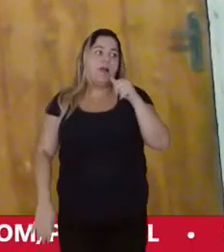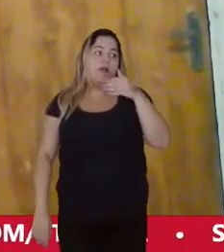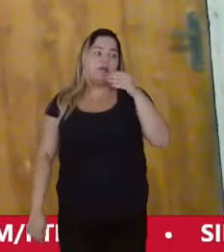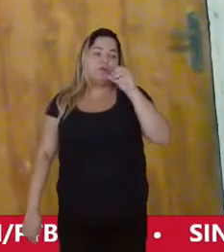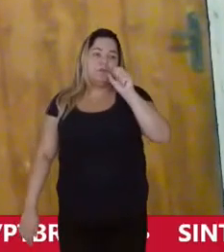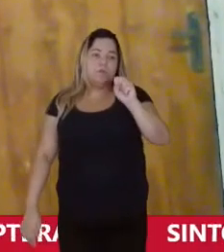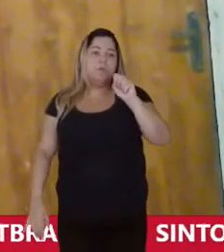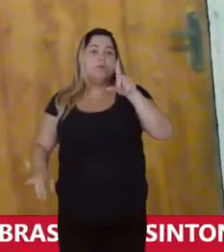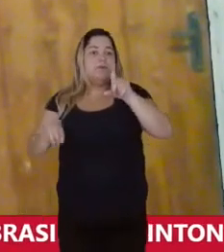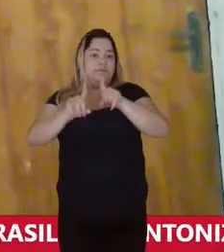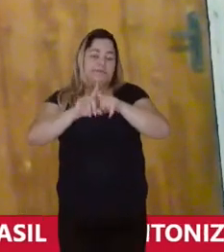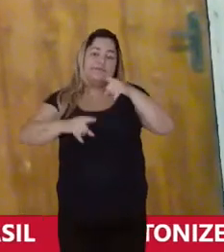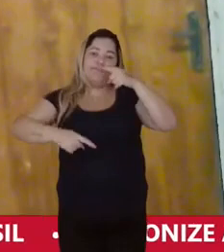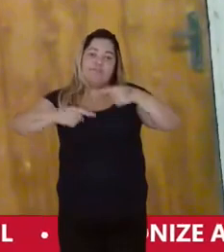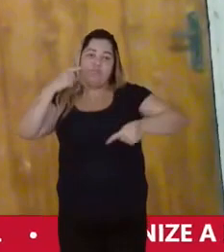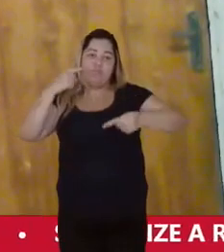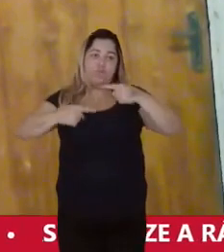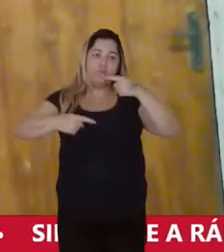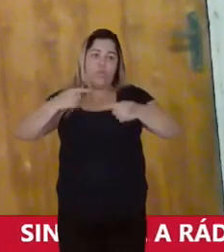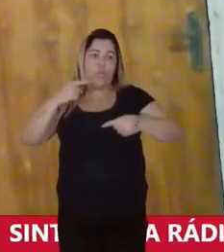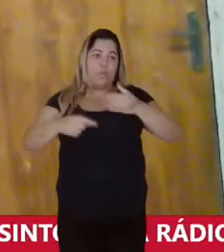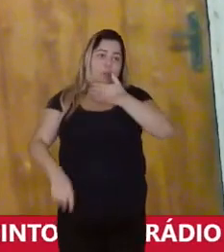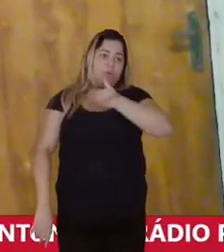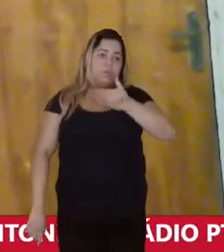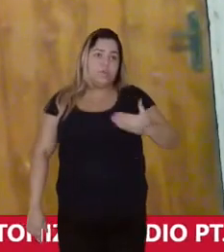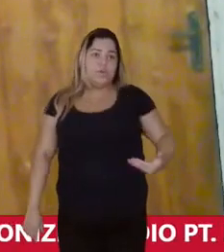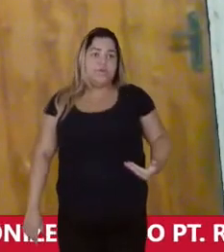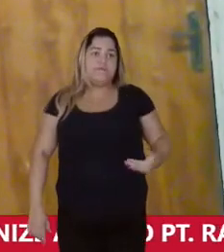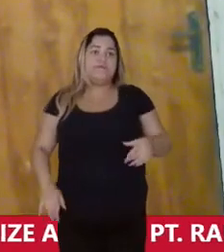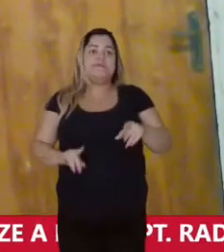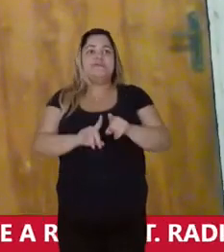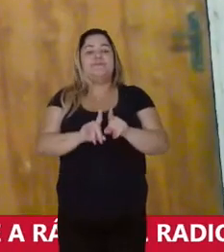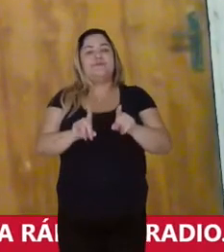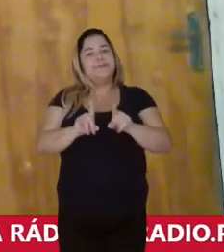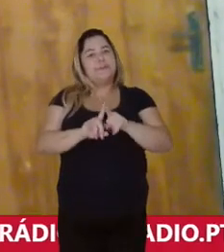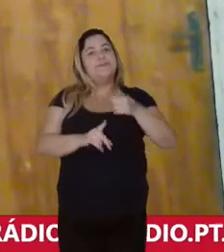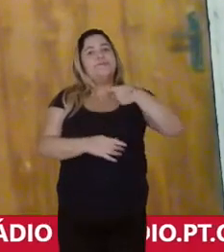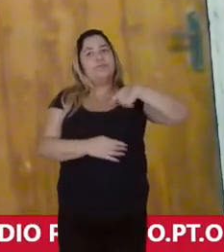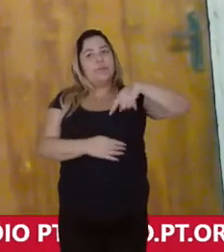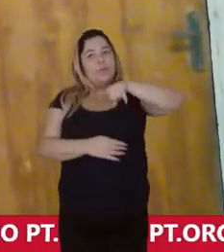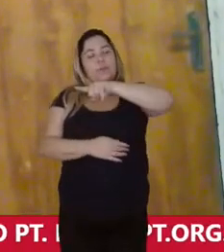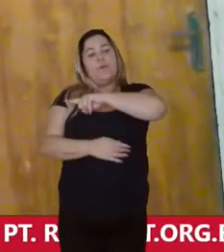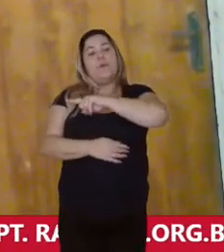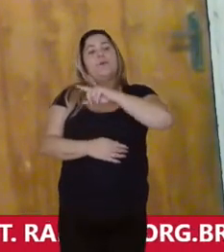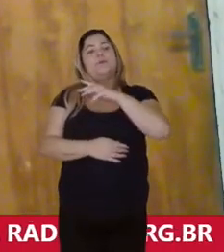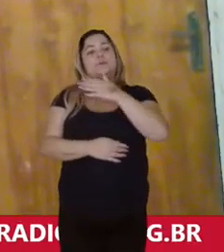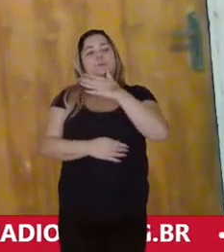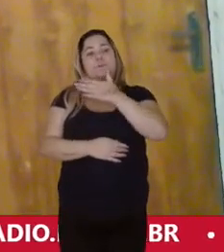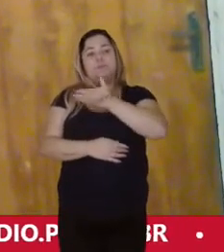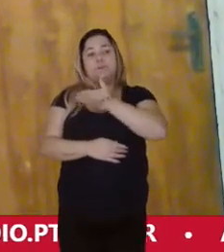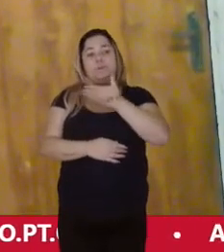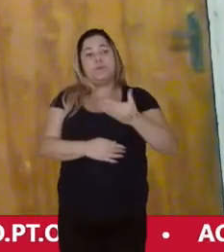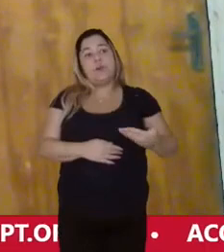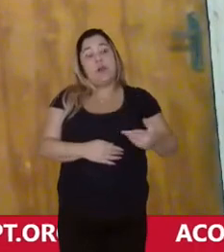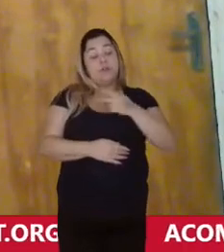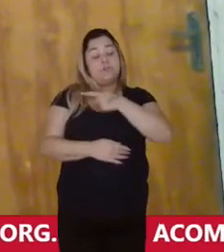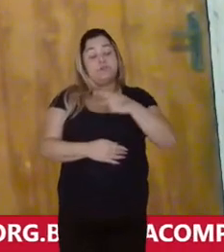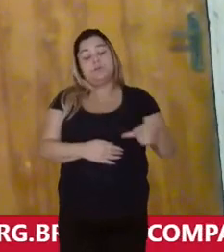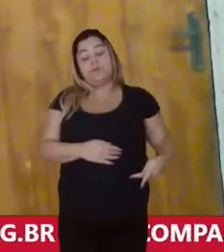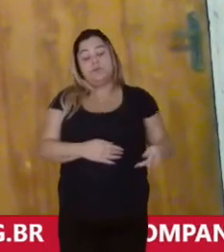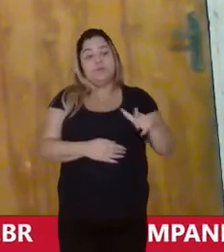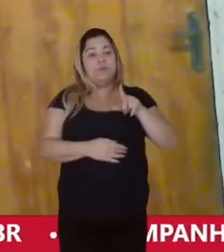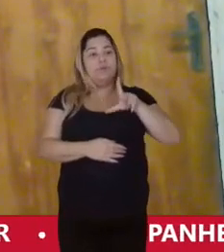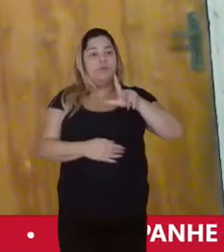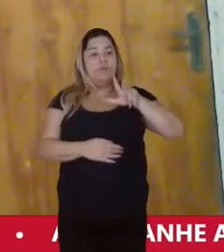na disputa nacional, no plano de governo, né, do nosso querido presidente Lula, políticas voltadas para